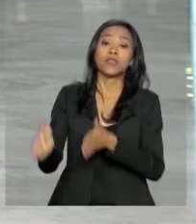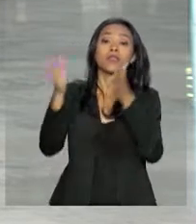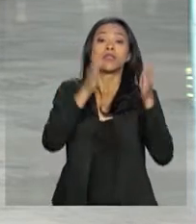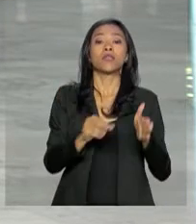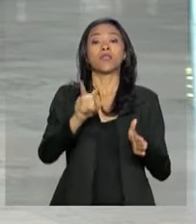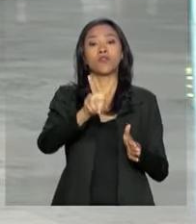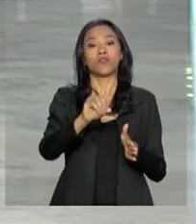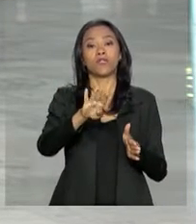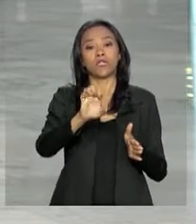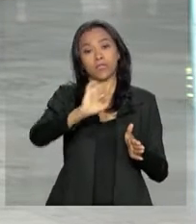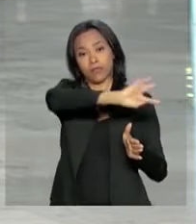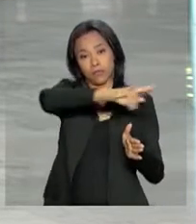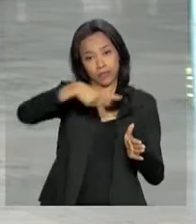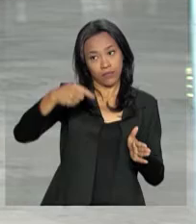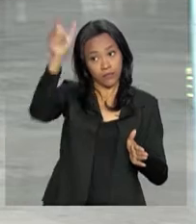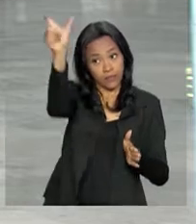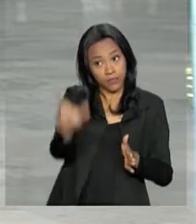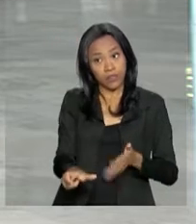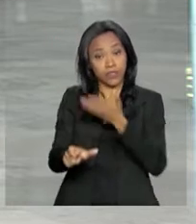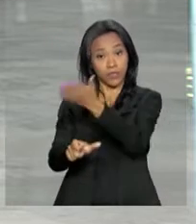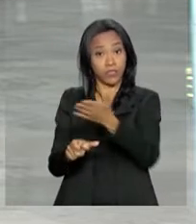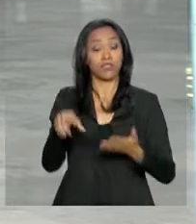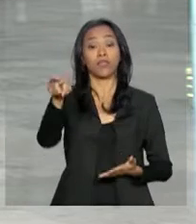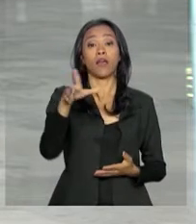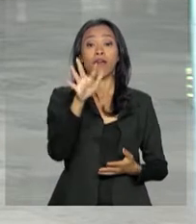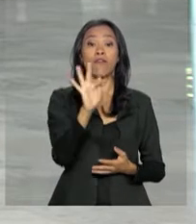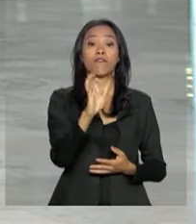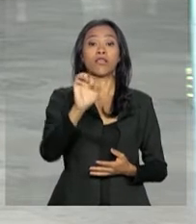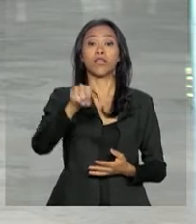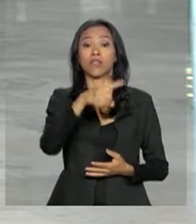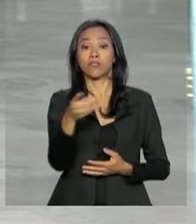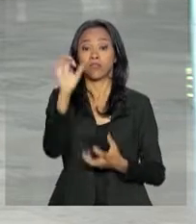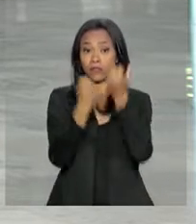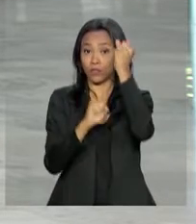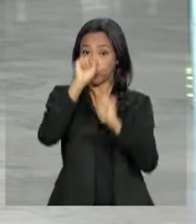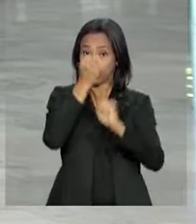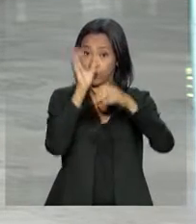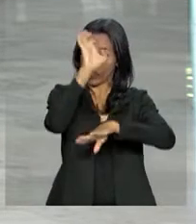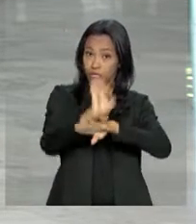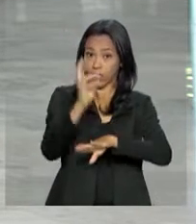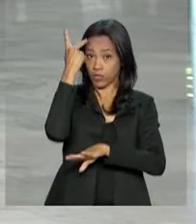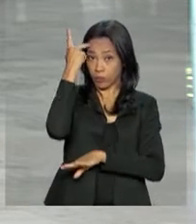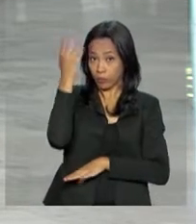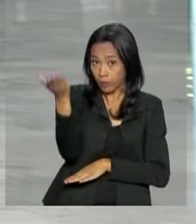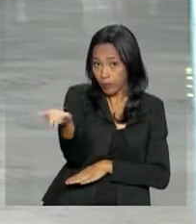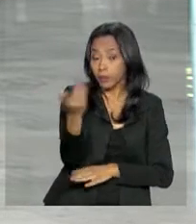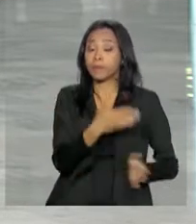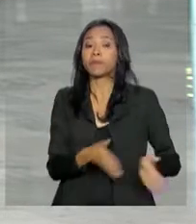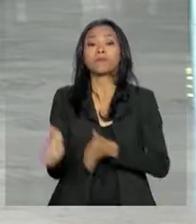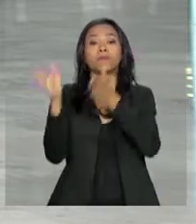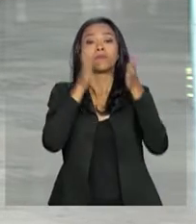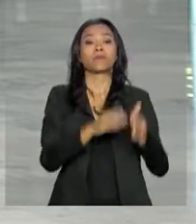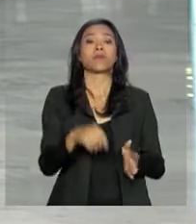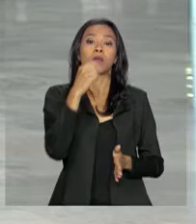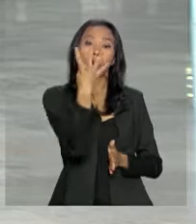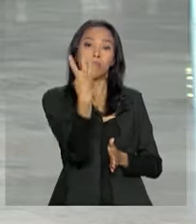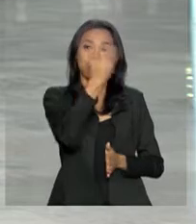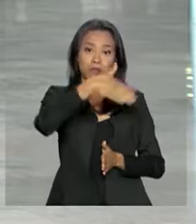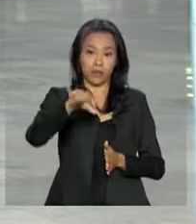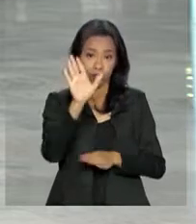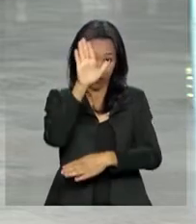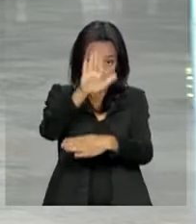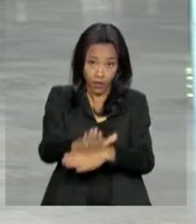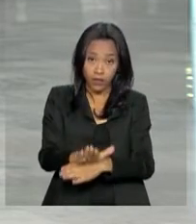da federação das indústrias do estado de são paulo carlos eduardo pedrosa auricchio às quatro e meia da tarde o presidente